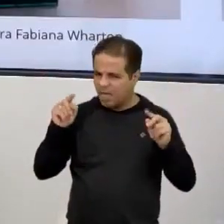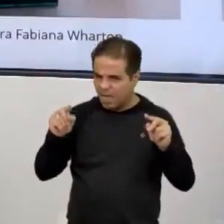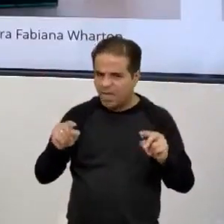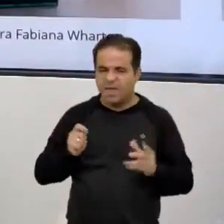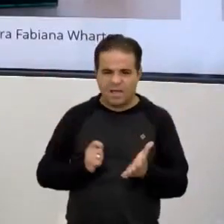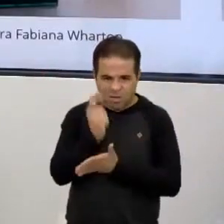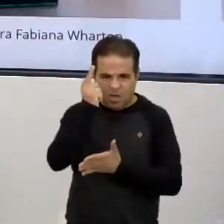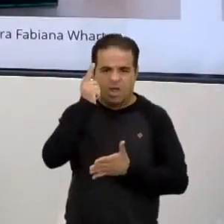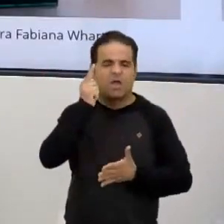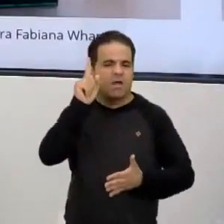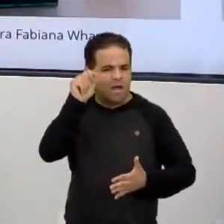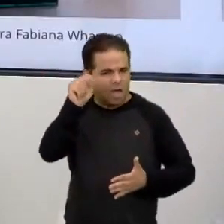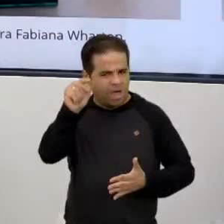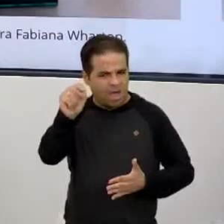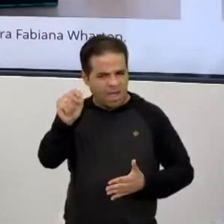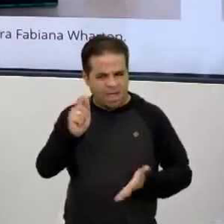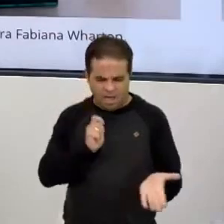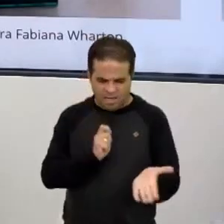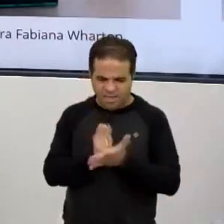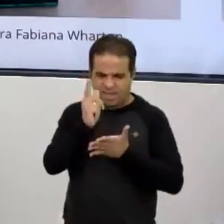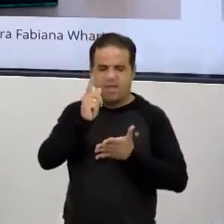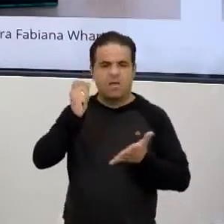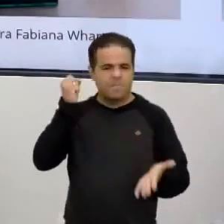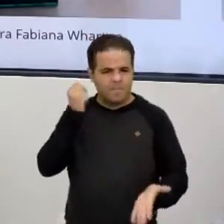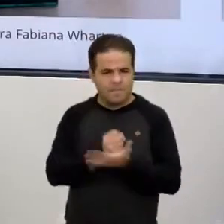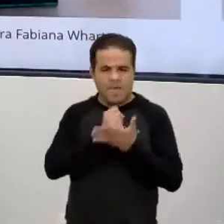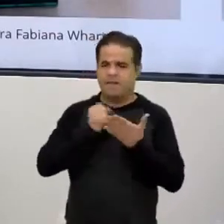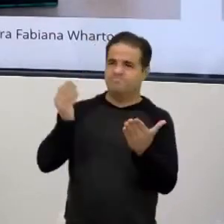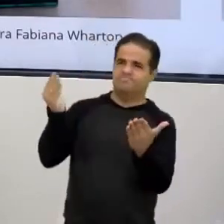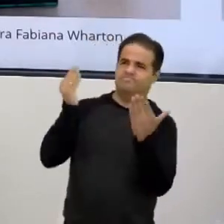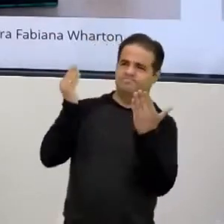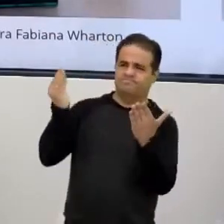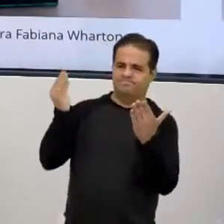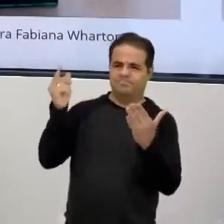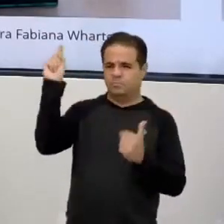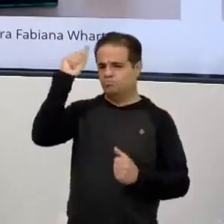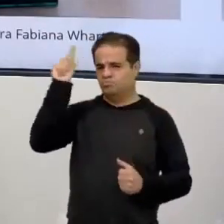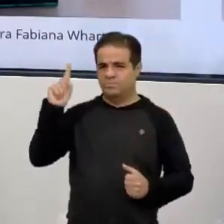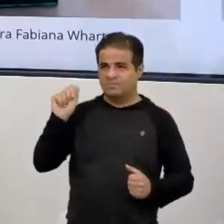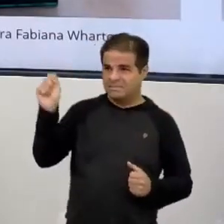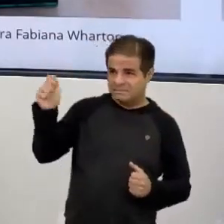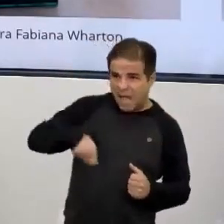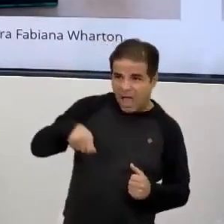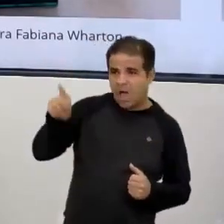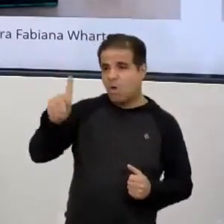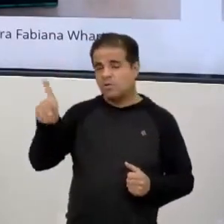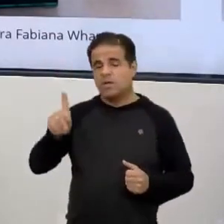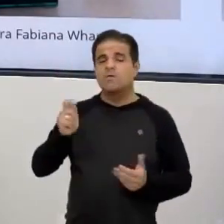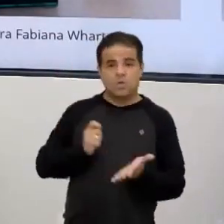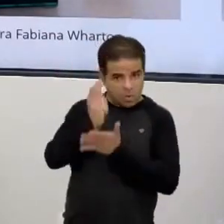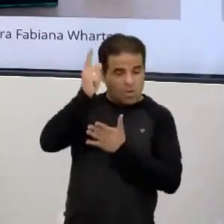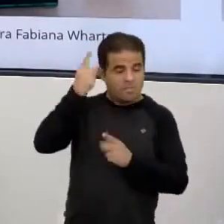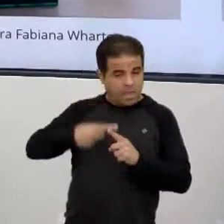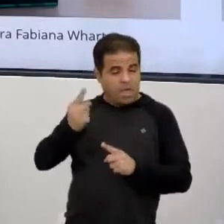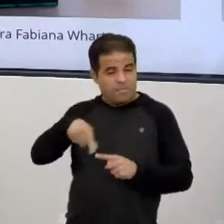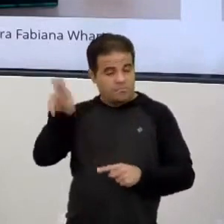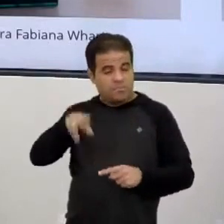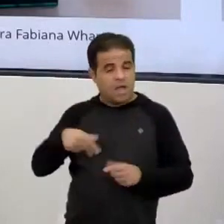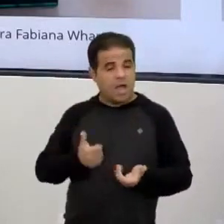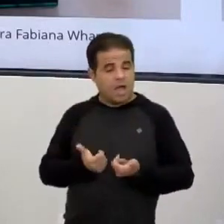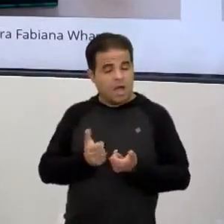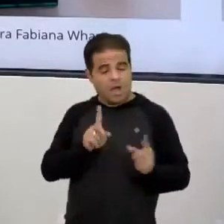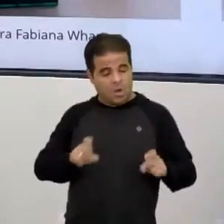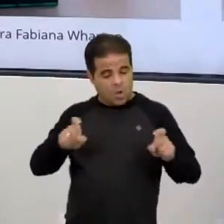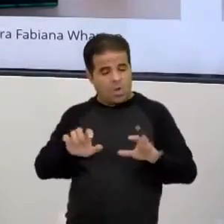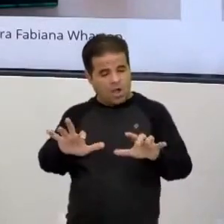compra... aqueles que a gente compra de uma marca duvidosa, que a gente nem sabe se vai funcionar, mas a gente compra porque é pra usar no computador. Então,